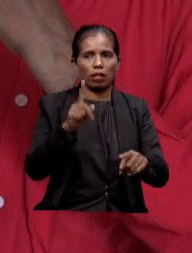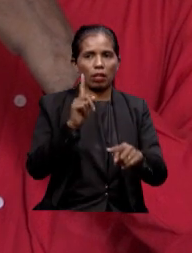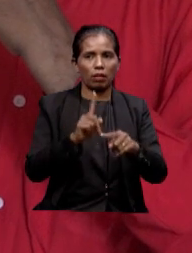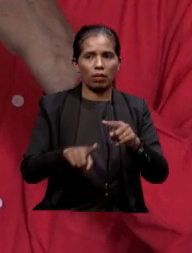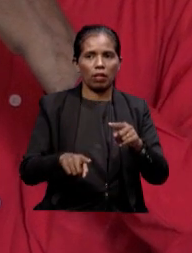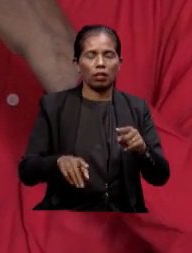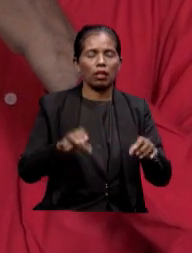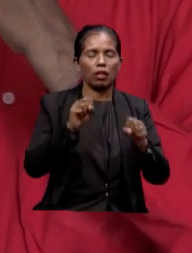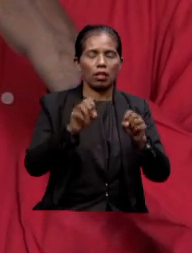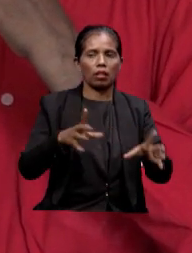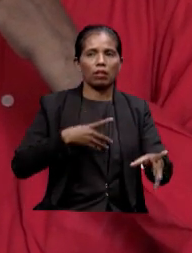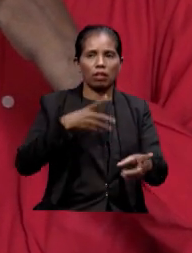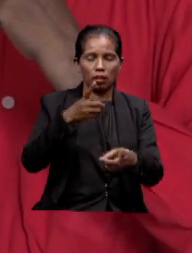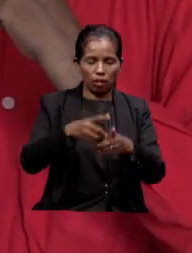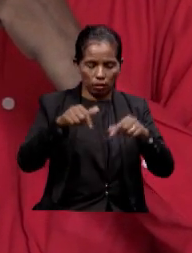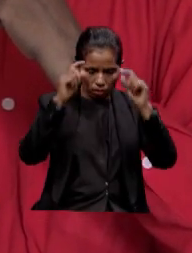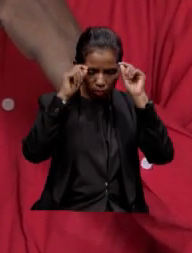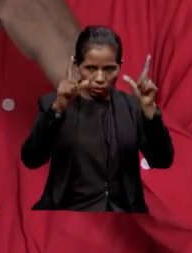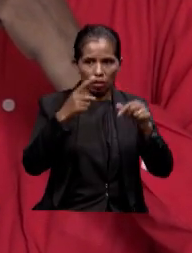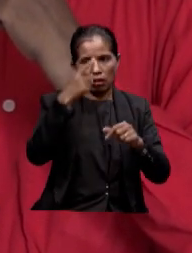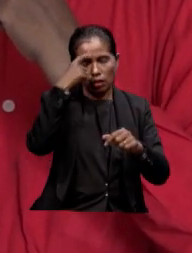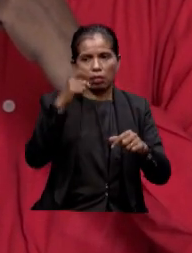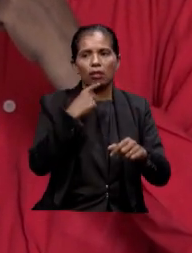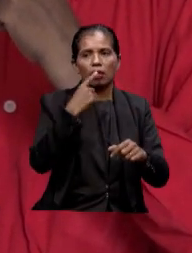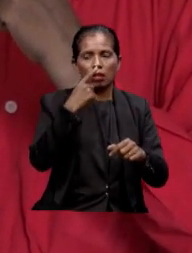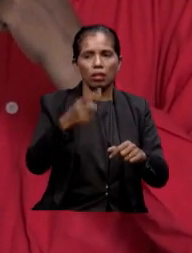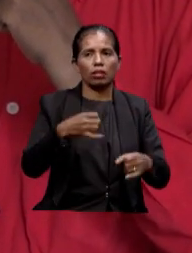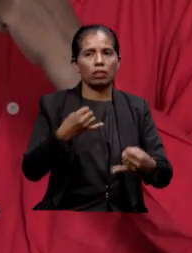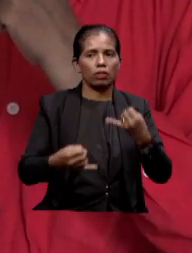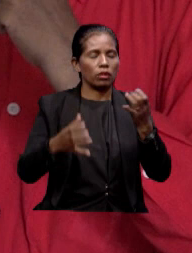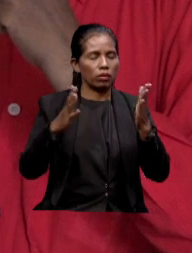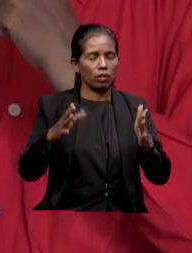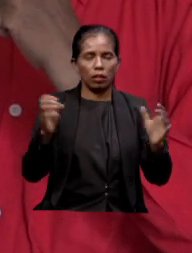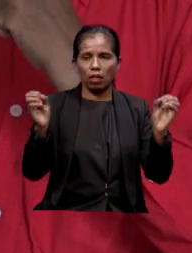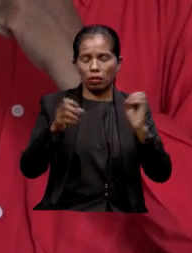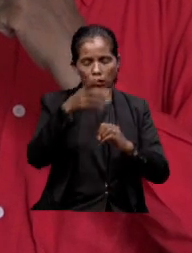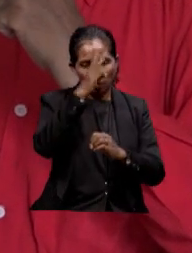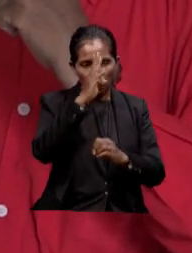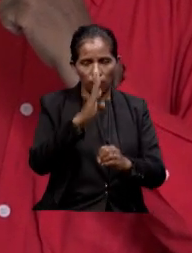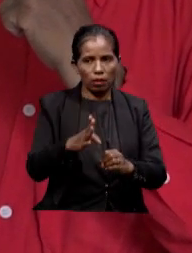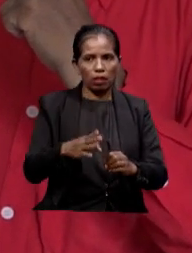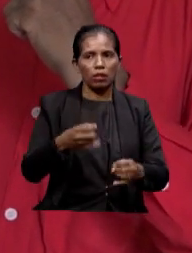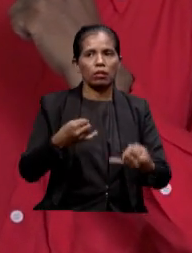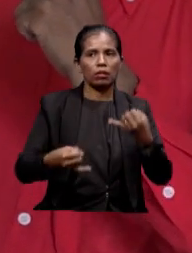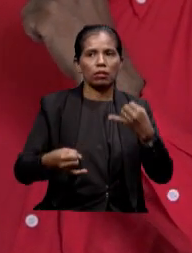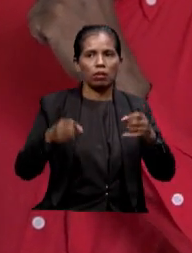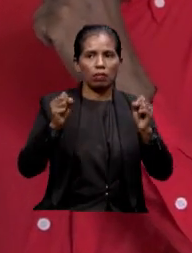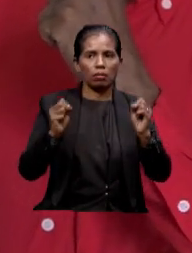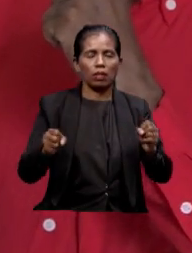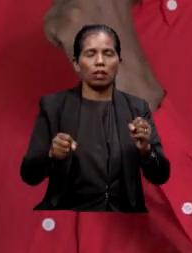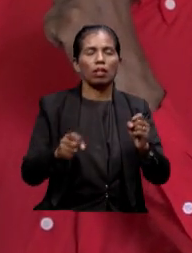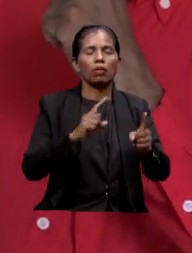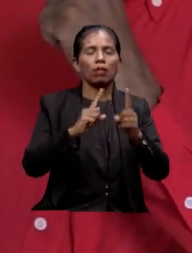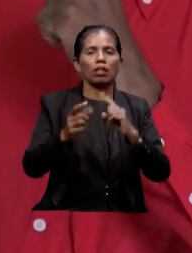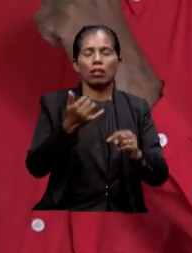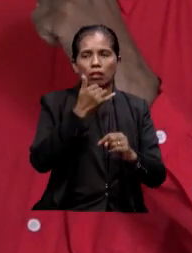di itu timor leste tambah ni hati te kata zui sir ni las maroma zui sir ni bele dalar rumah bele kisir ya sala tambah